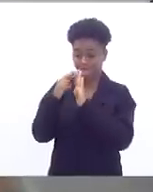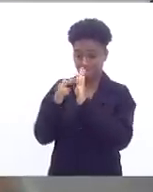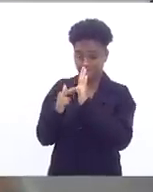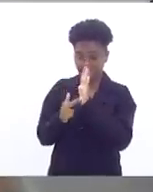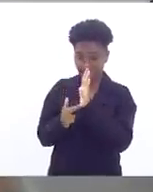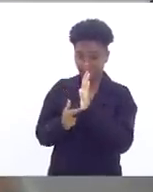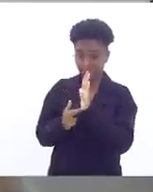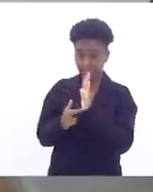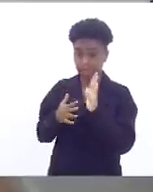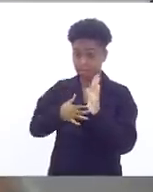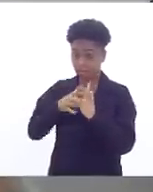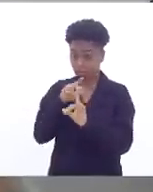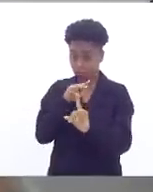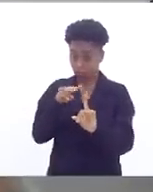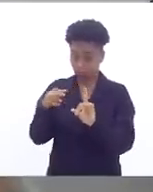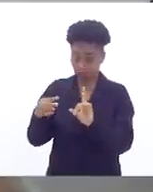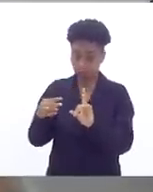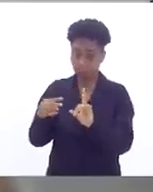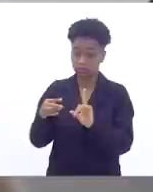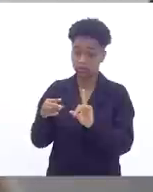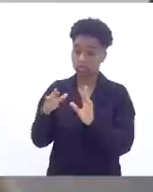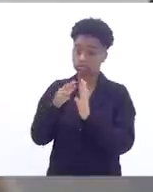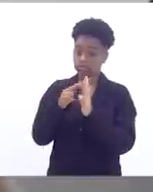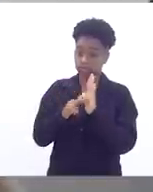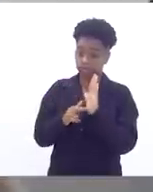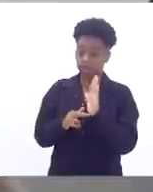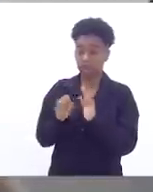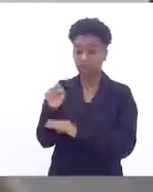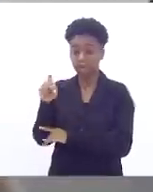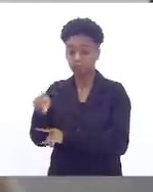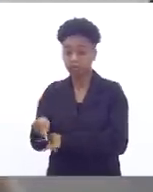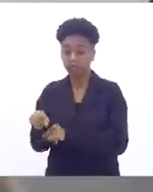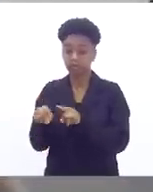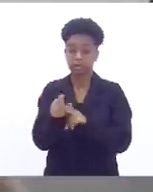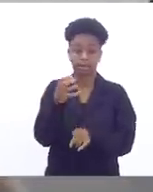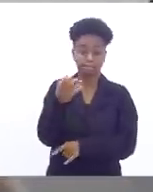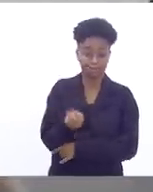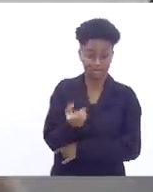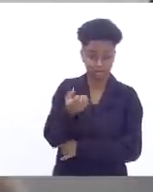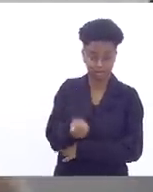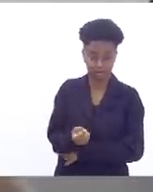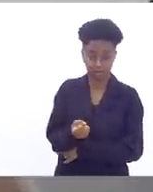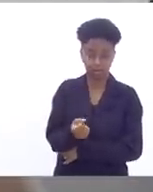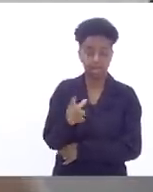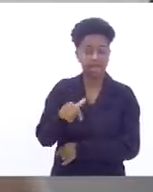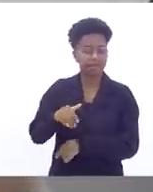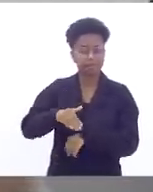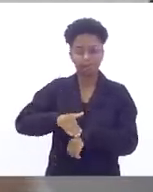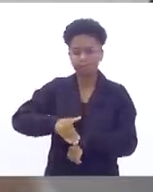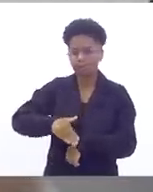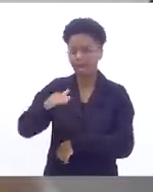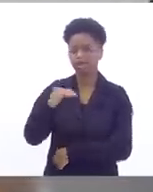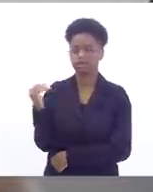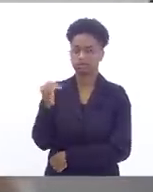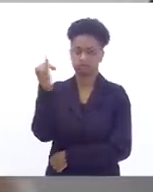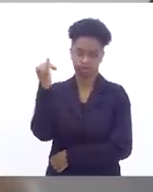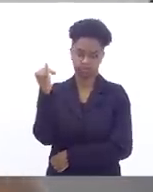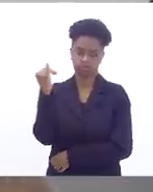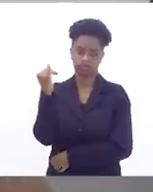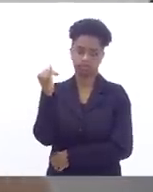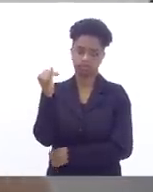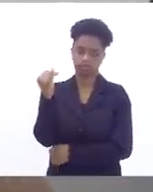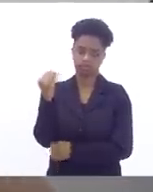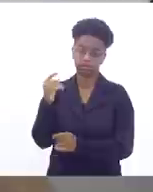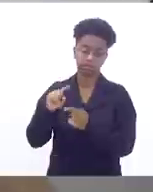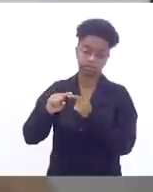a meu ver os benefícios e aposentadoria e pensão que é a parte mais importante vamos dizer pode